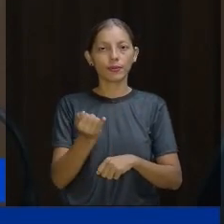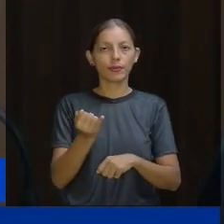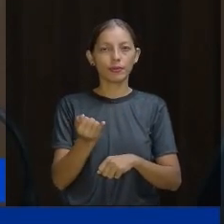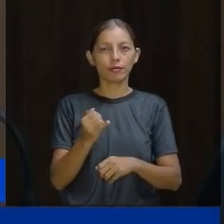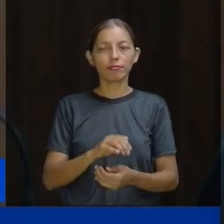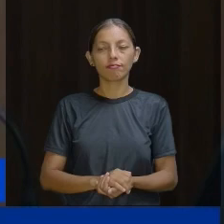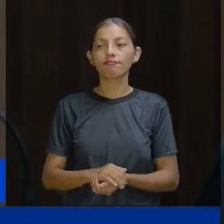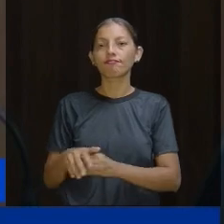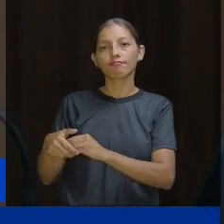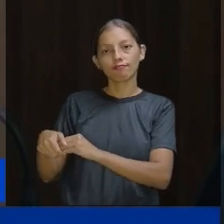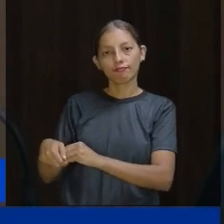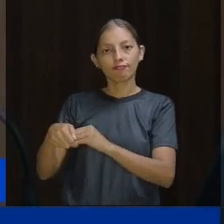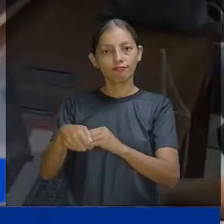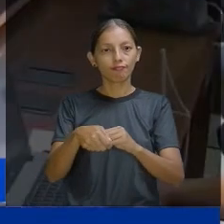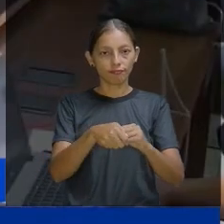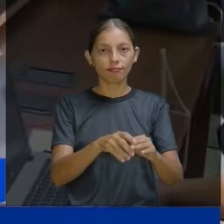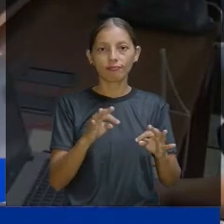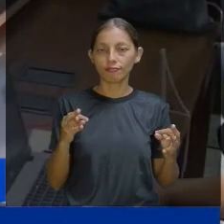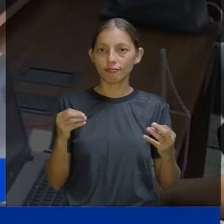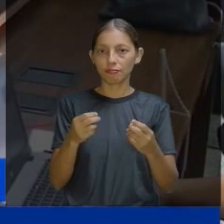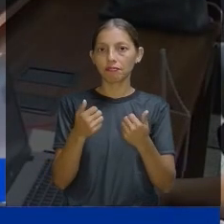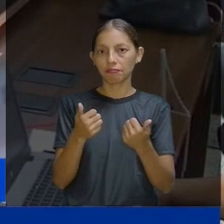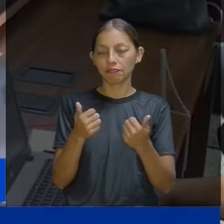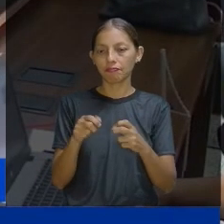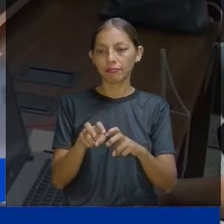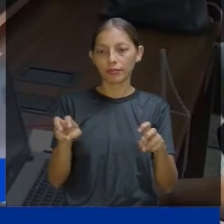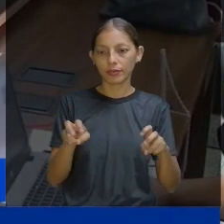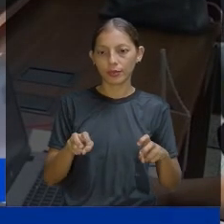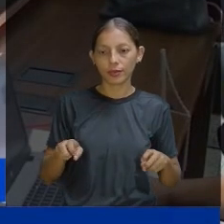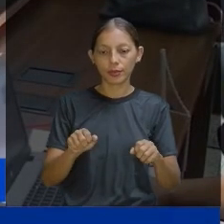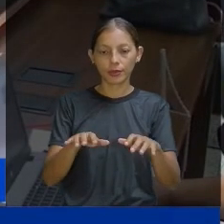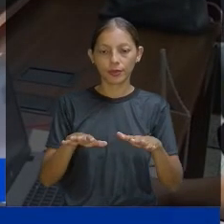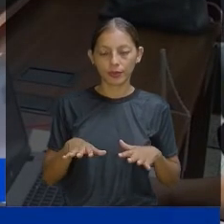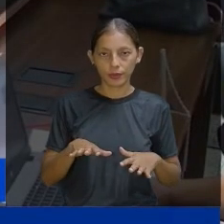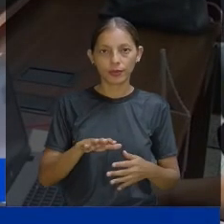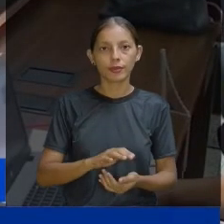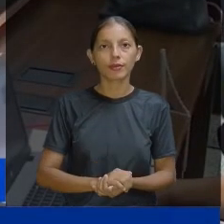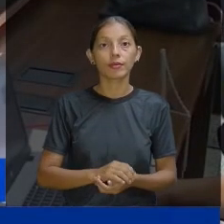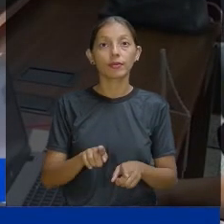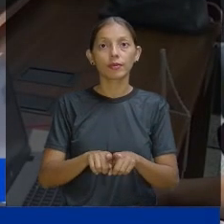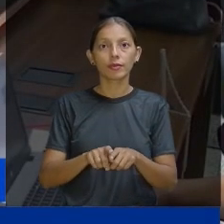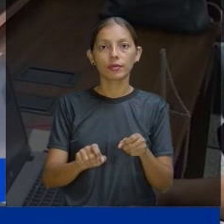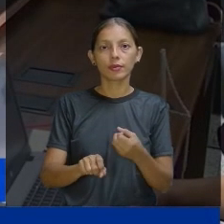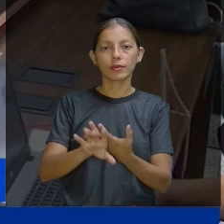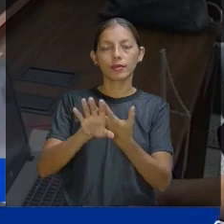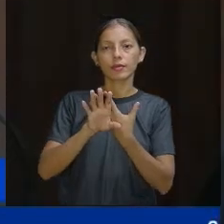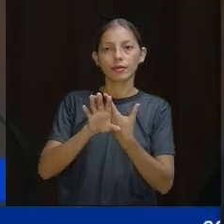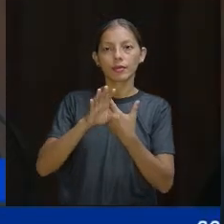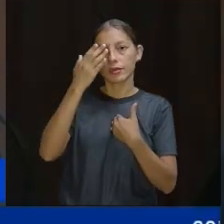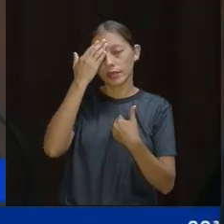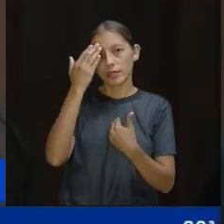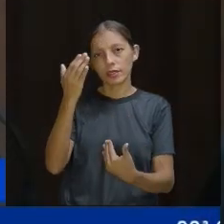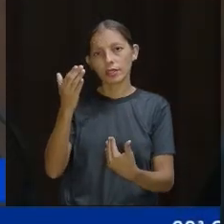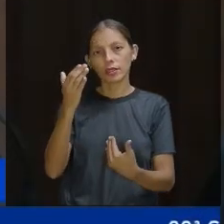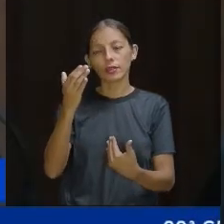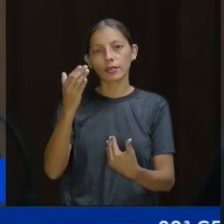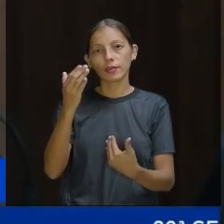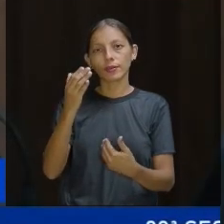armação quadrada, toga preta com detalhe vermelho em volta de seu pescoço. Na barra inferior da